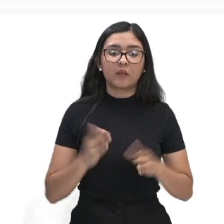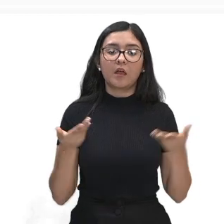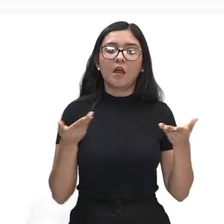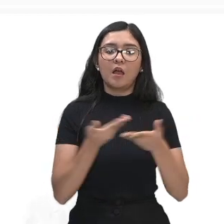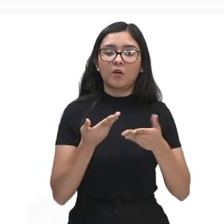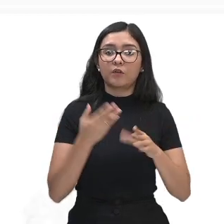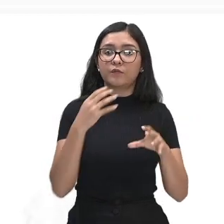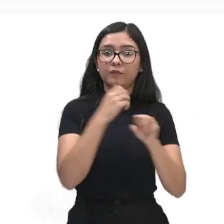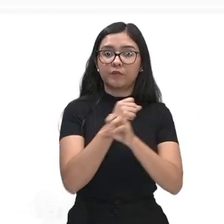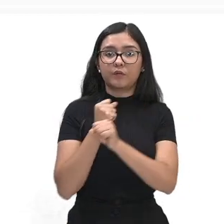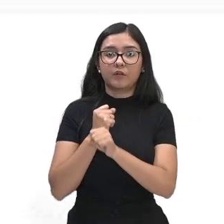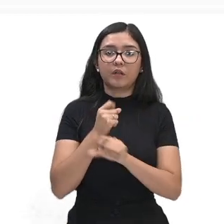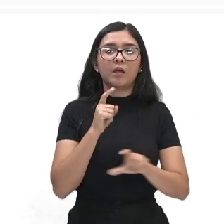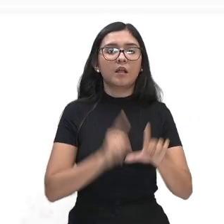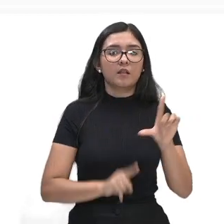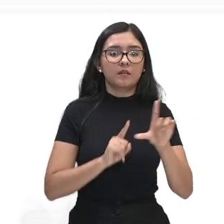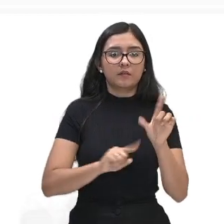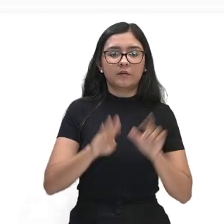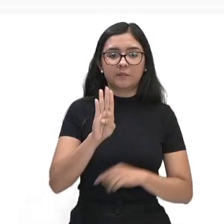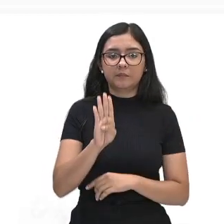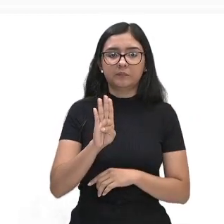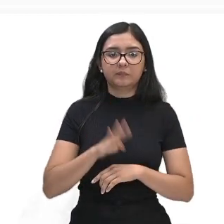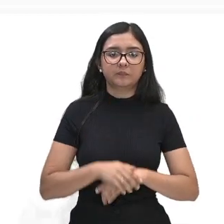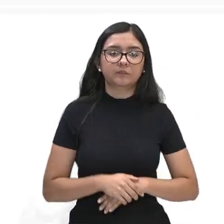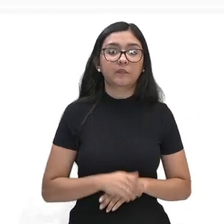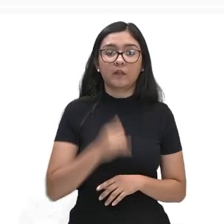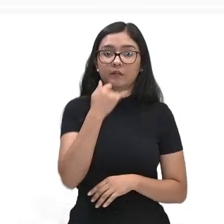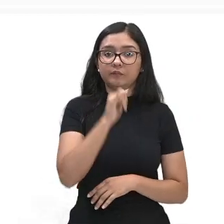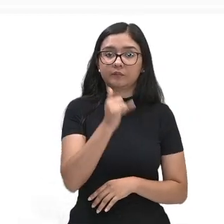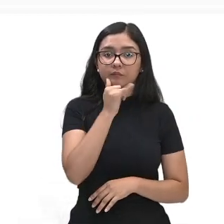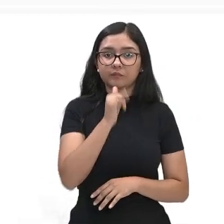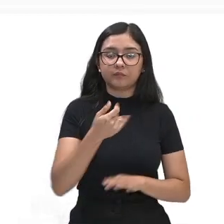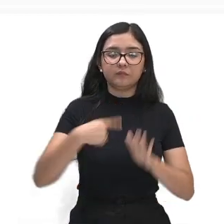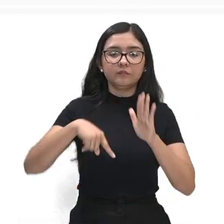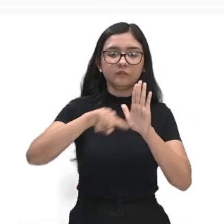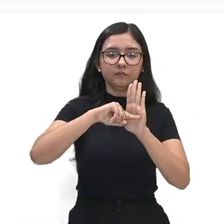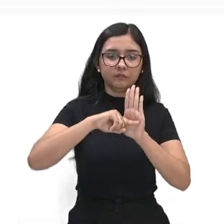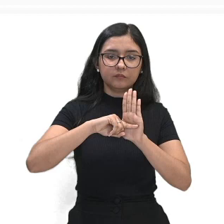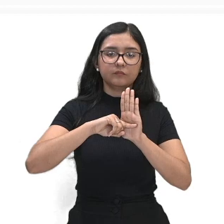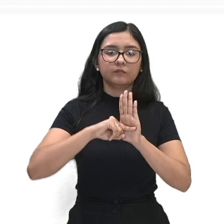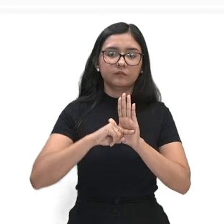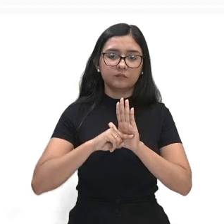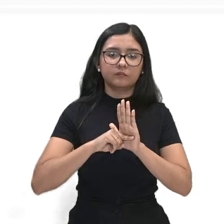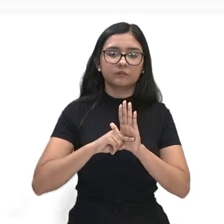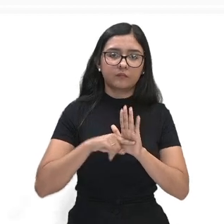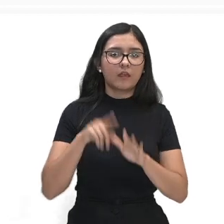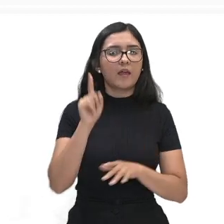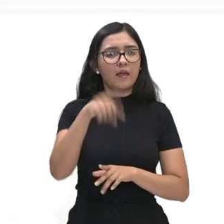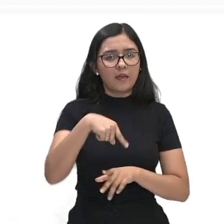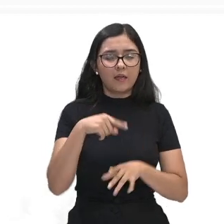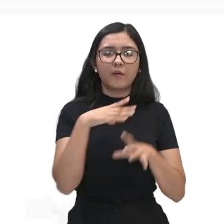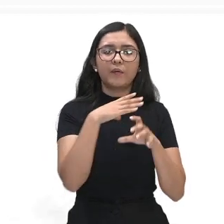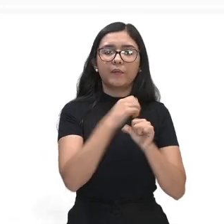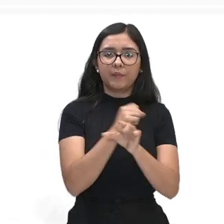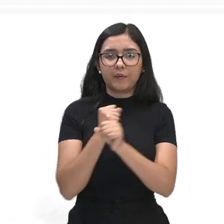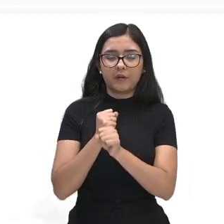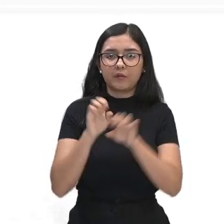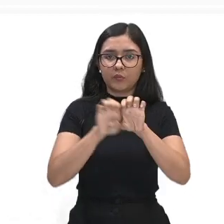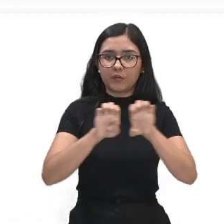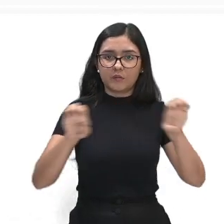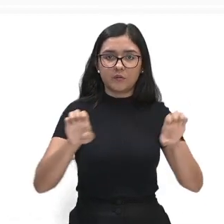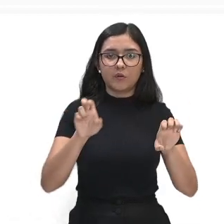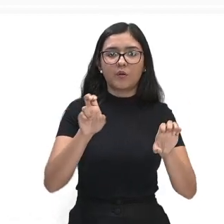letra B, a carga elétrica negativa. A carga elétrica negativa é o mesmo cálculo, só que agora eu vou usar o número